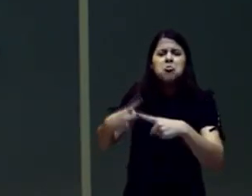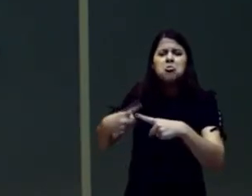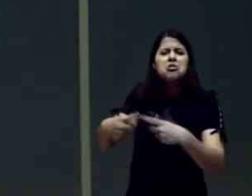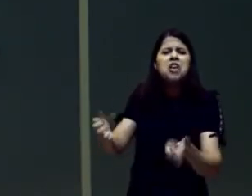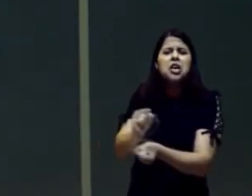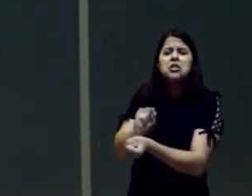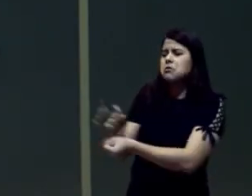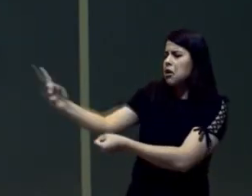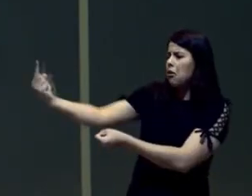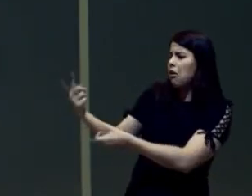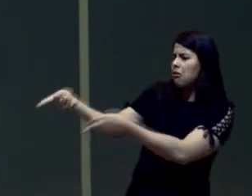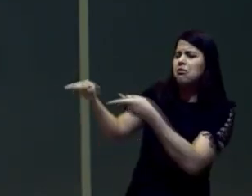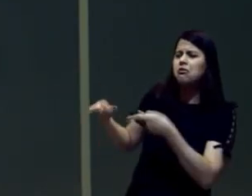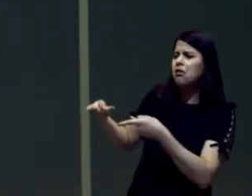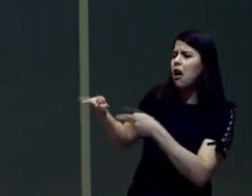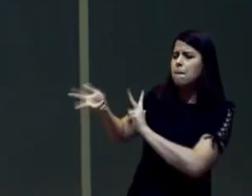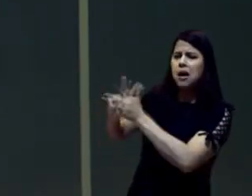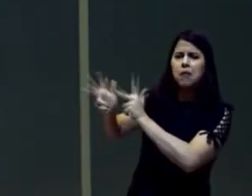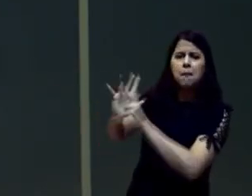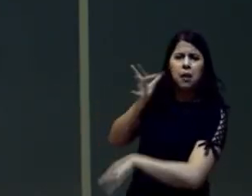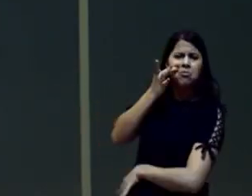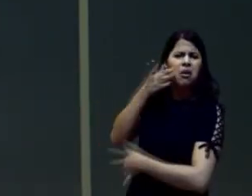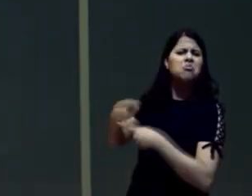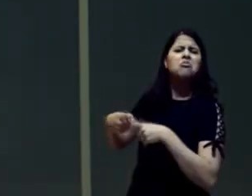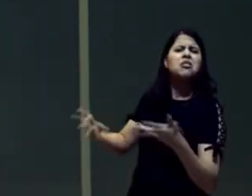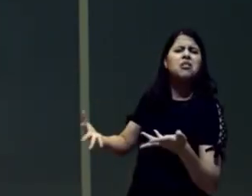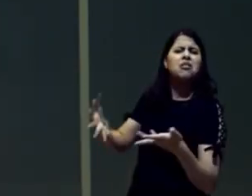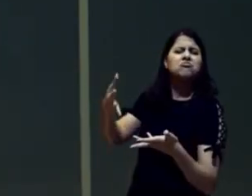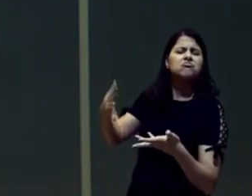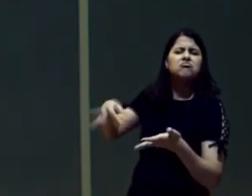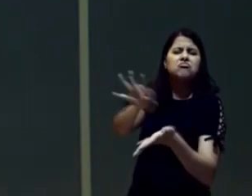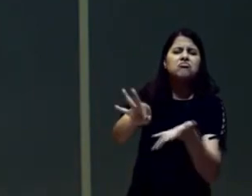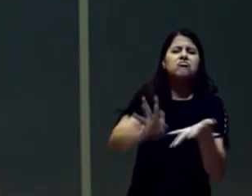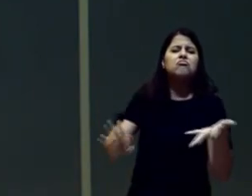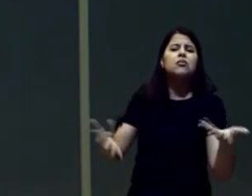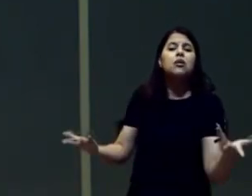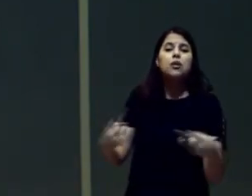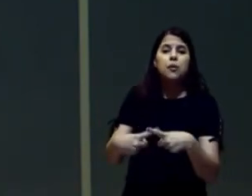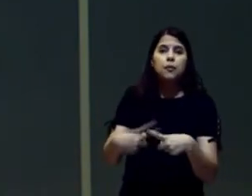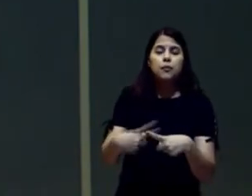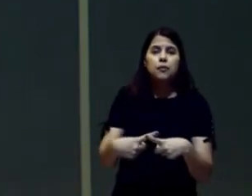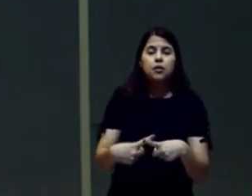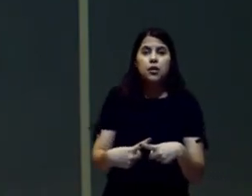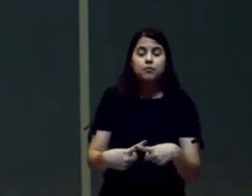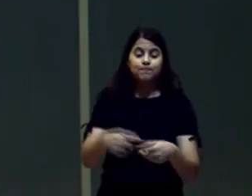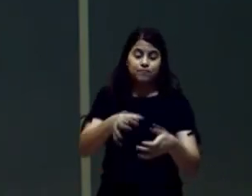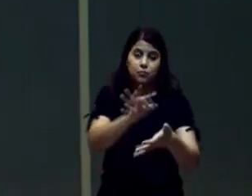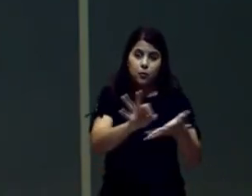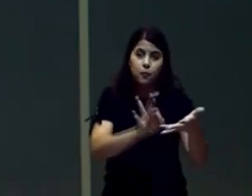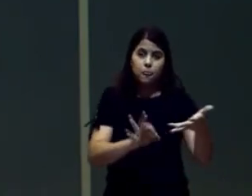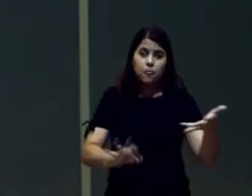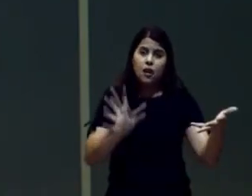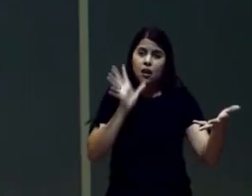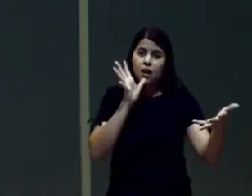primeira explicação: Paulo escreve porque essa carta demoraria a chegar nas mãos de Timóteo, e